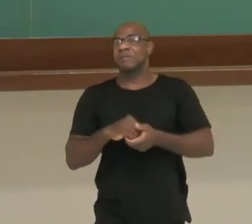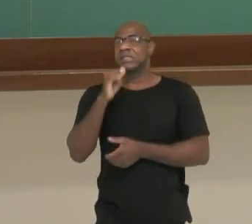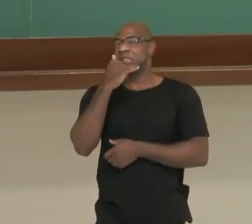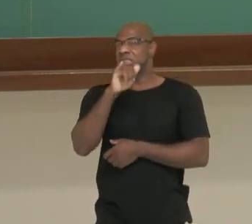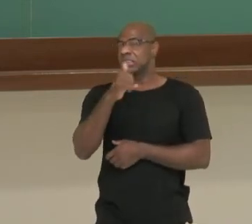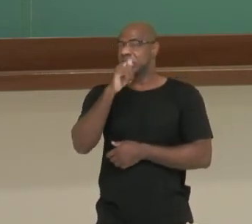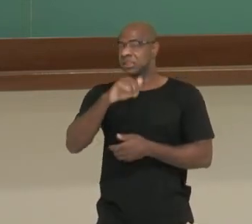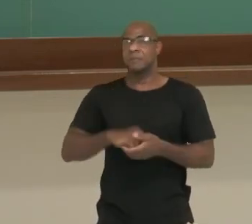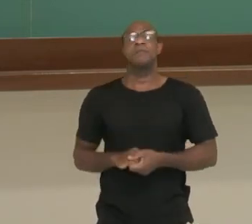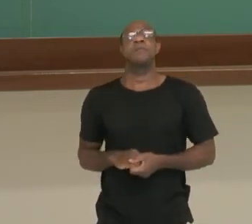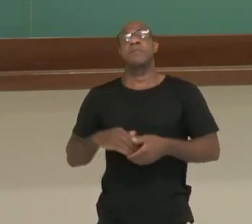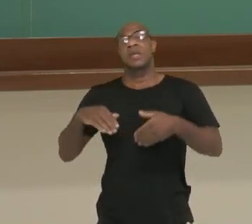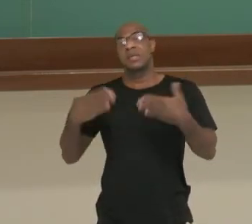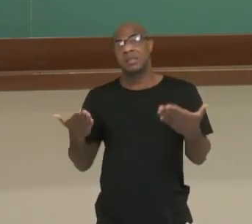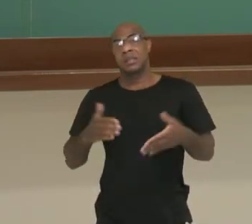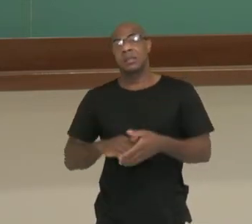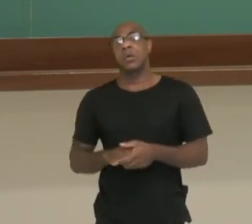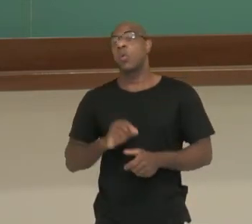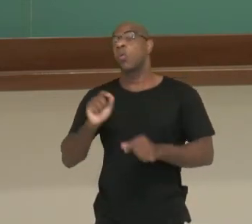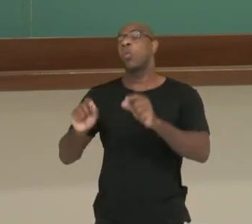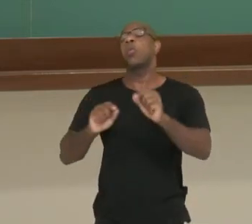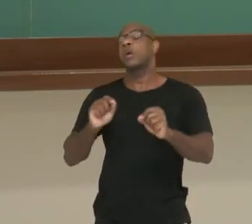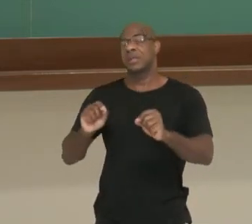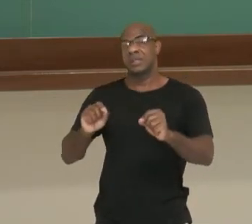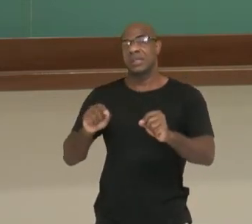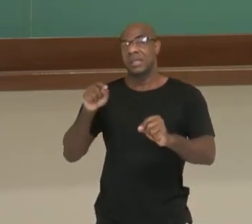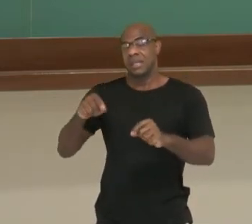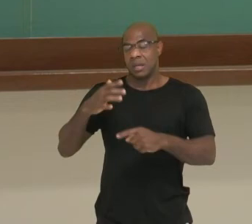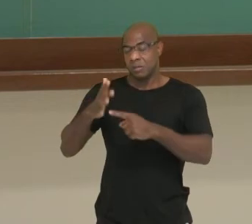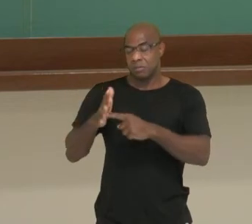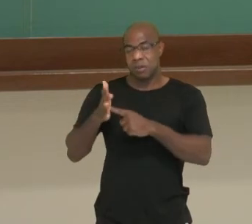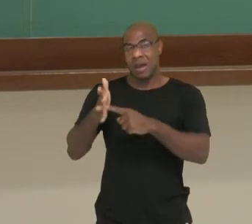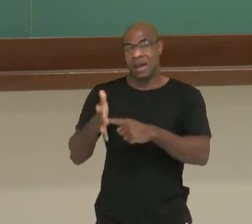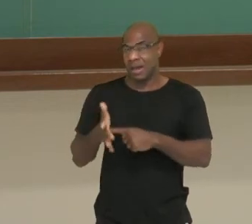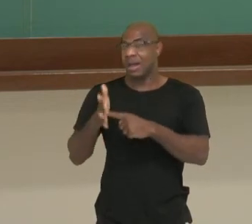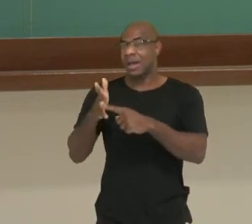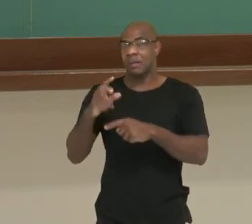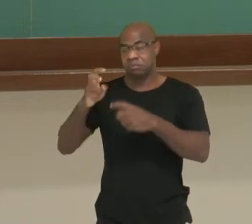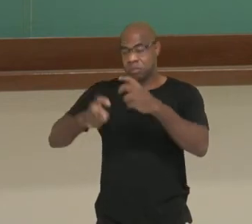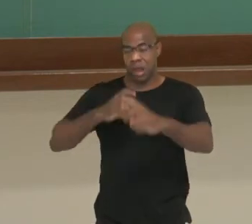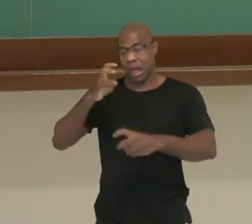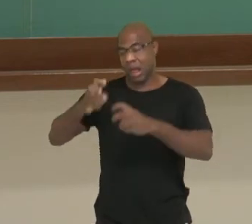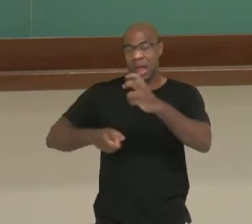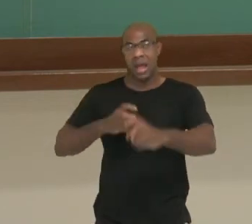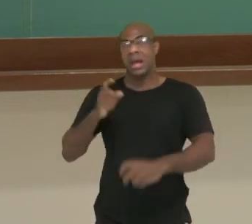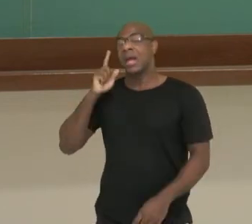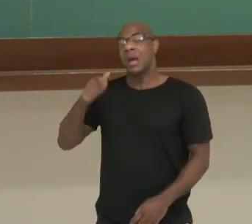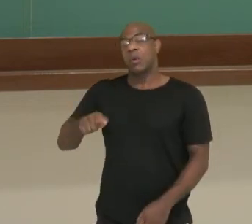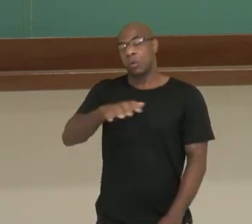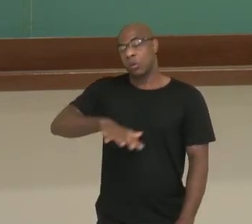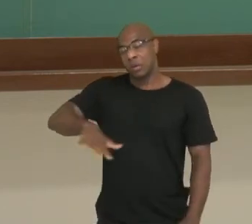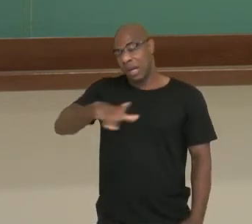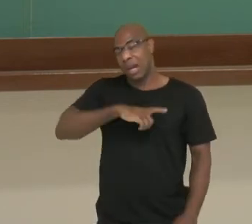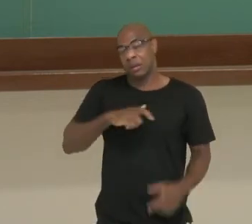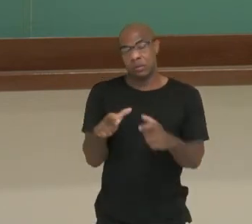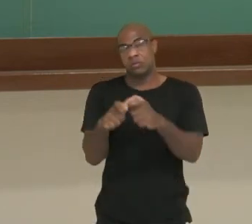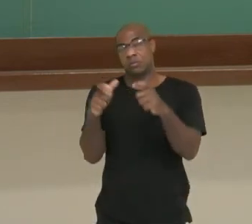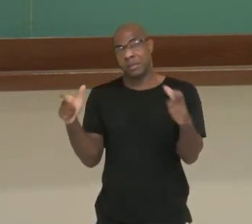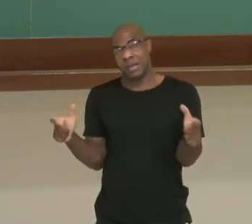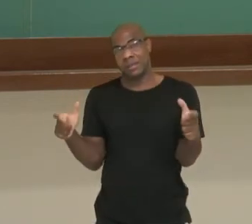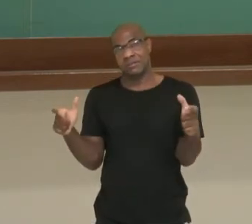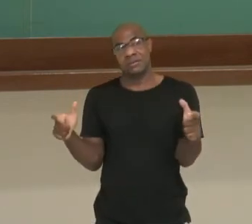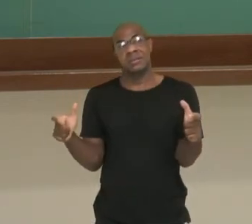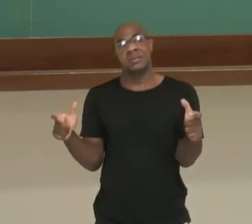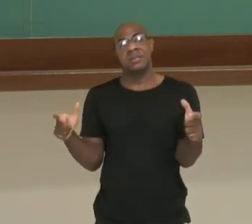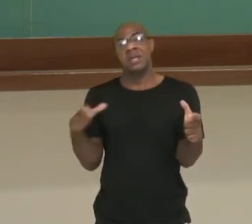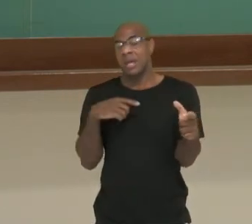é proveniente desse parque termonuclear. Então é uma área que dispõe de um espaço, que ocupa uma área